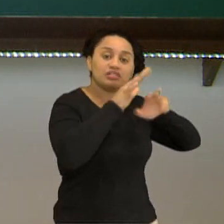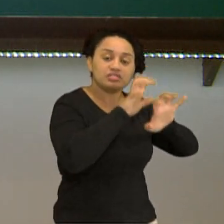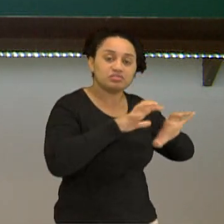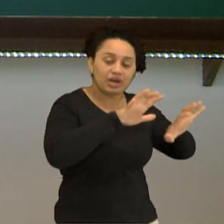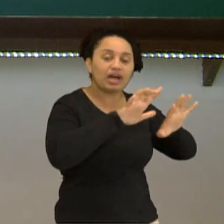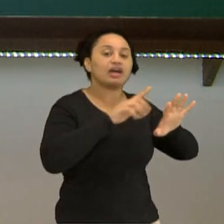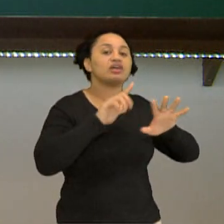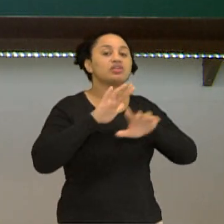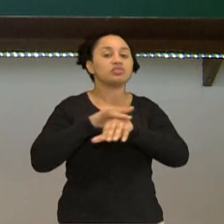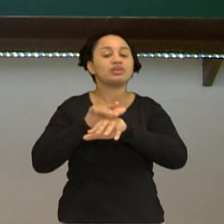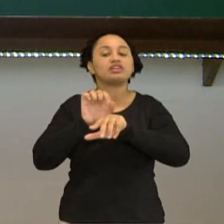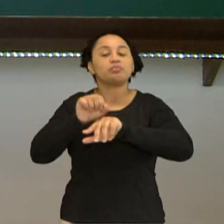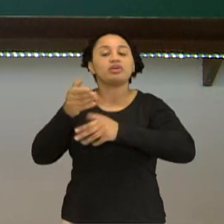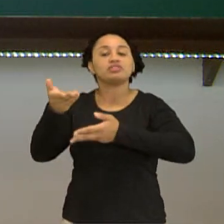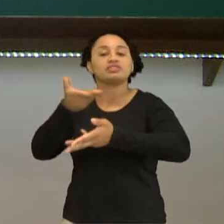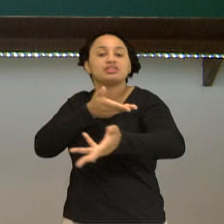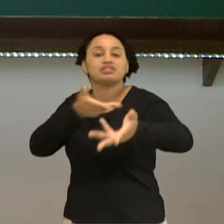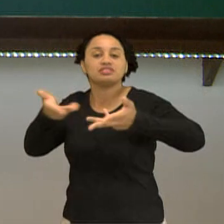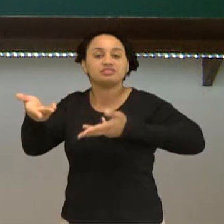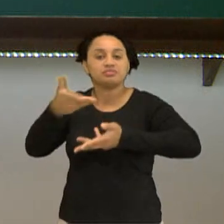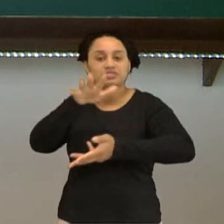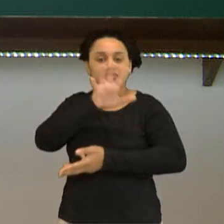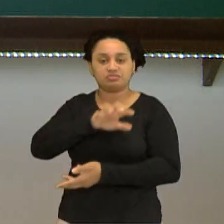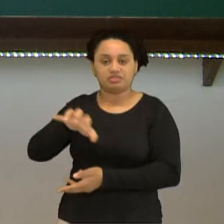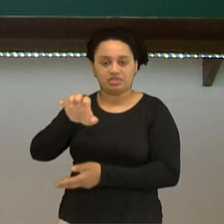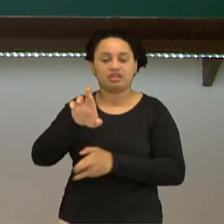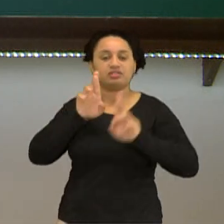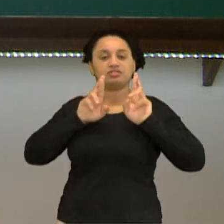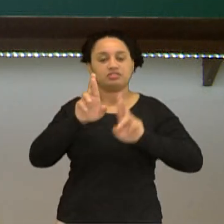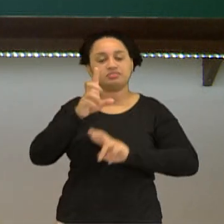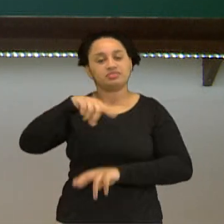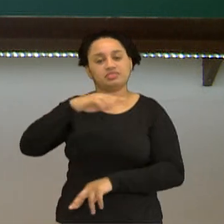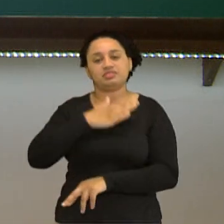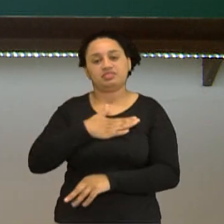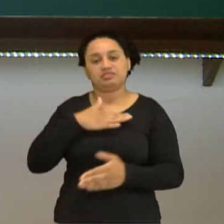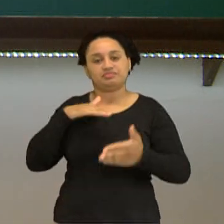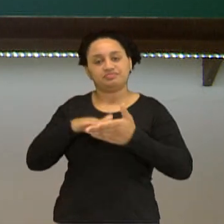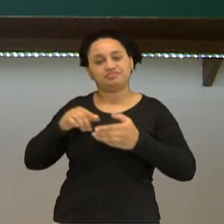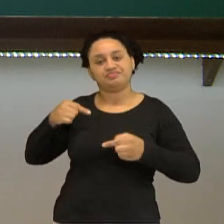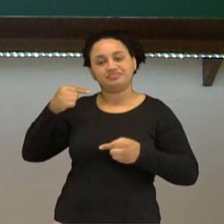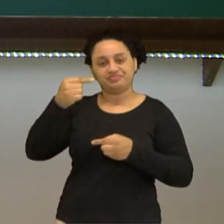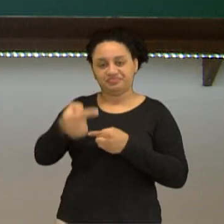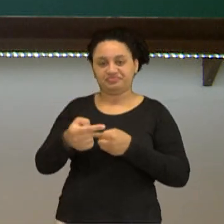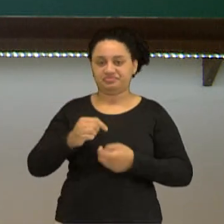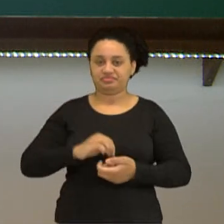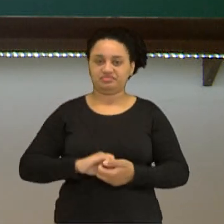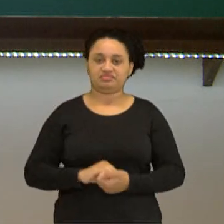transmitidas pelo ar, beleza? Espero que vocês tenham gostado e até a próxima.